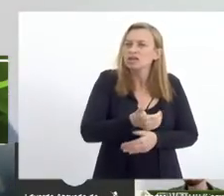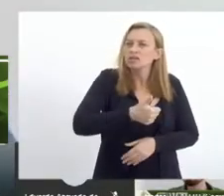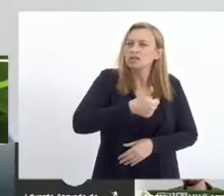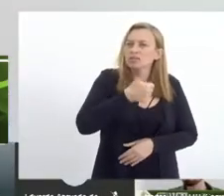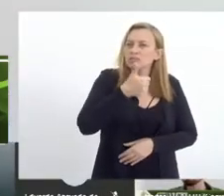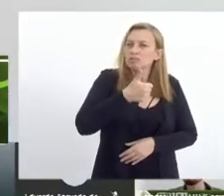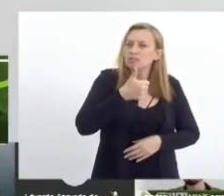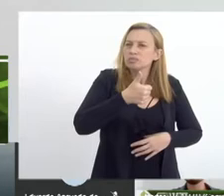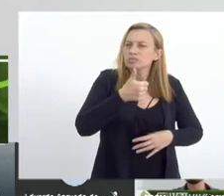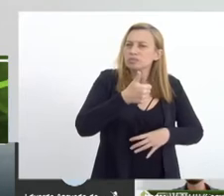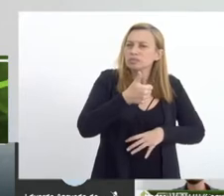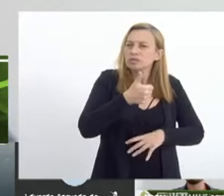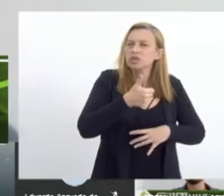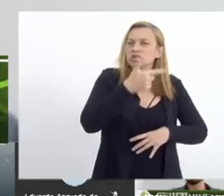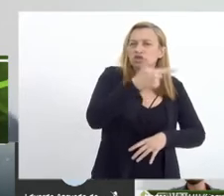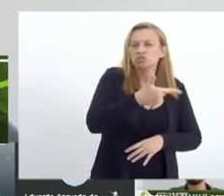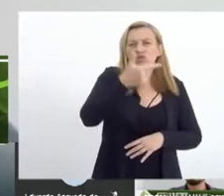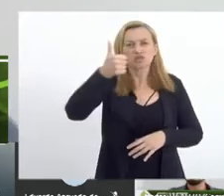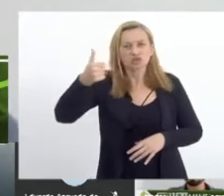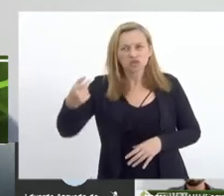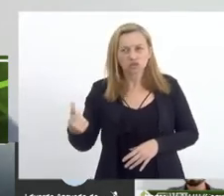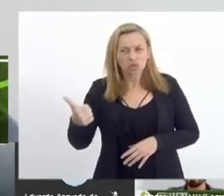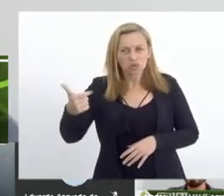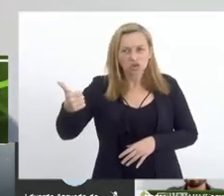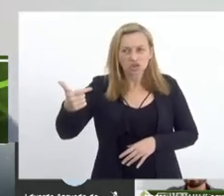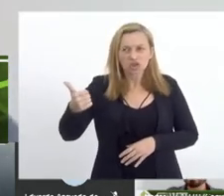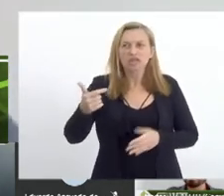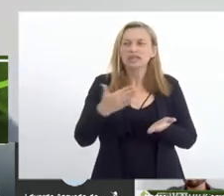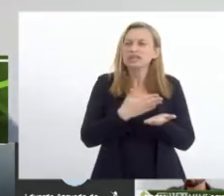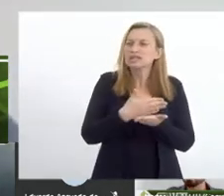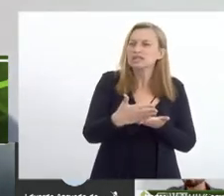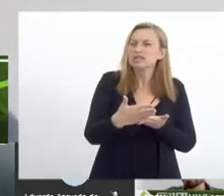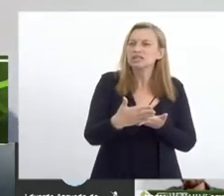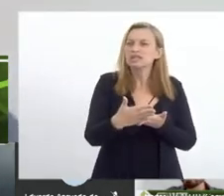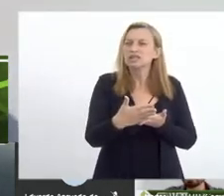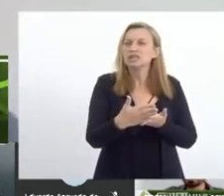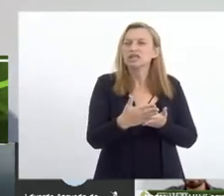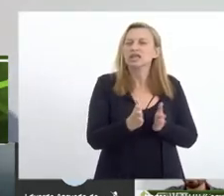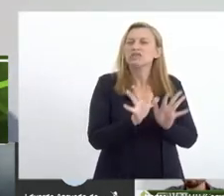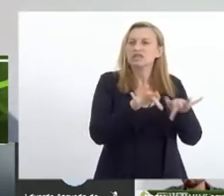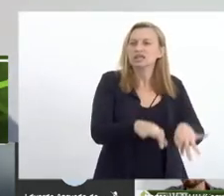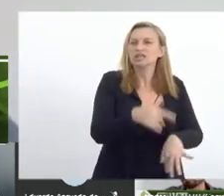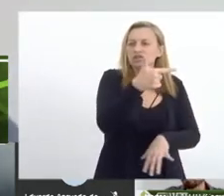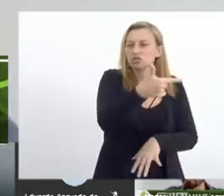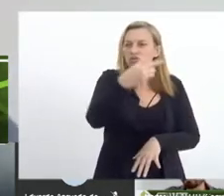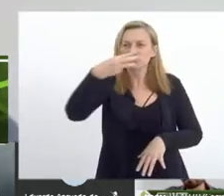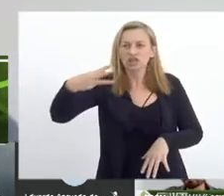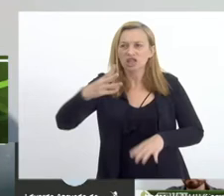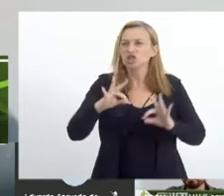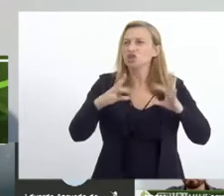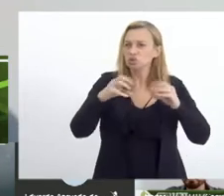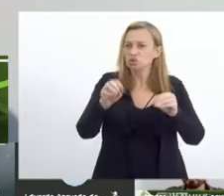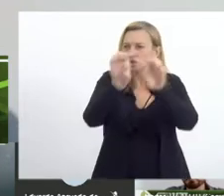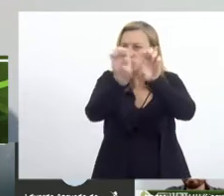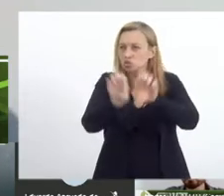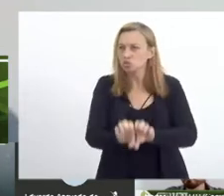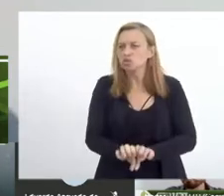trimestre do ano que vem, 2022, inicia. E a previsão de entrega já é em 2023, de toda essa estrutura.